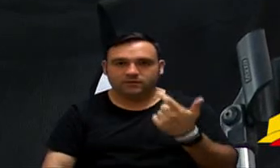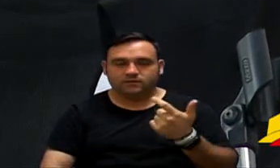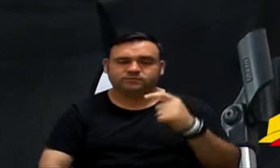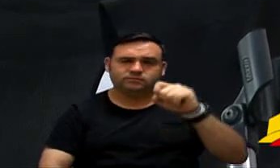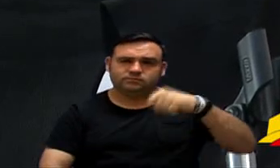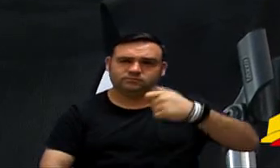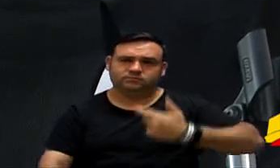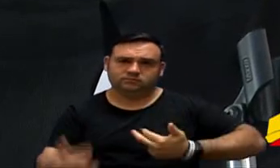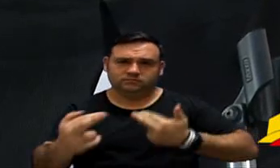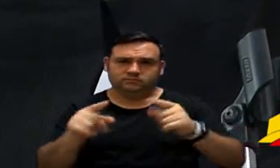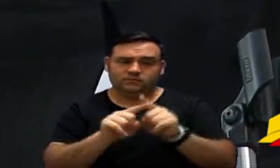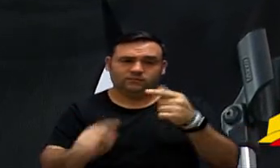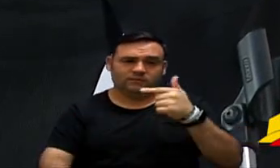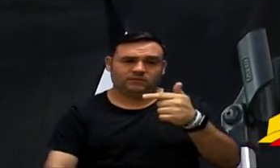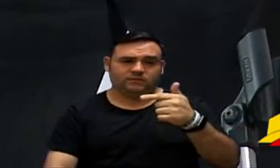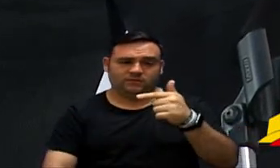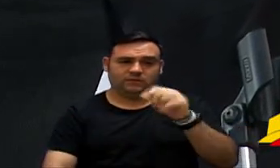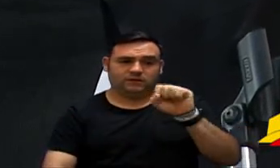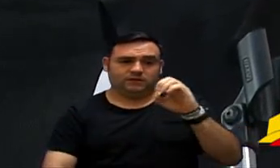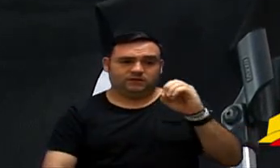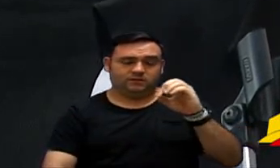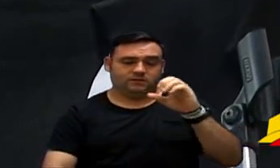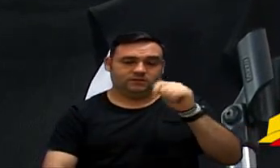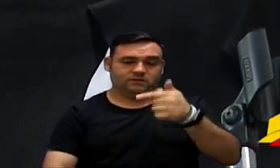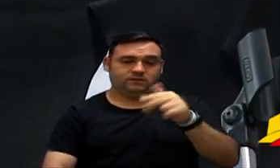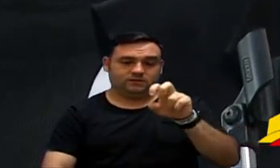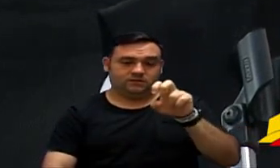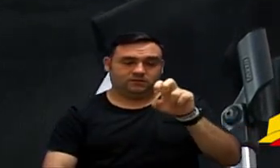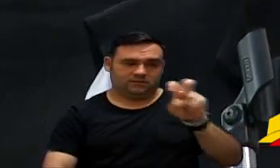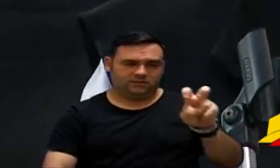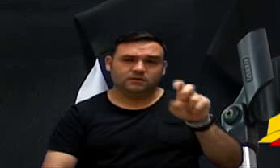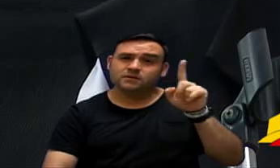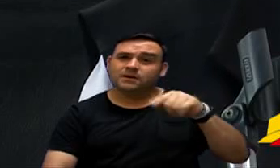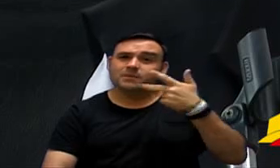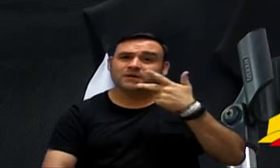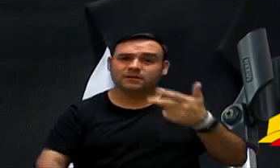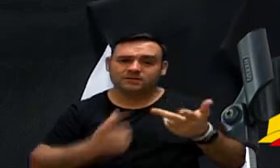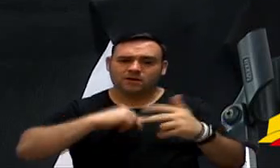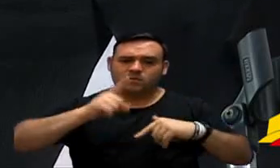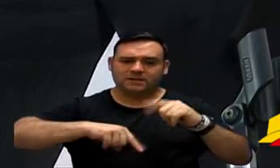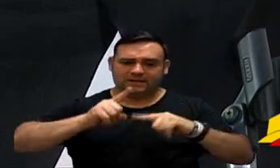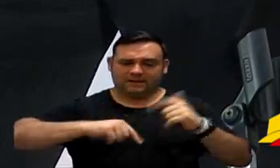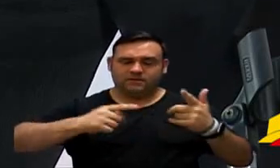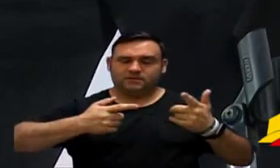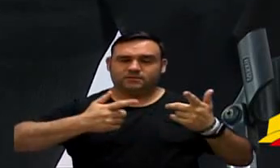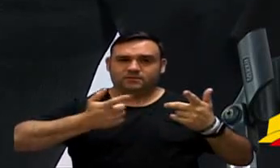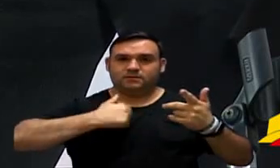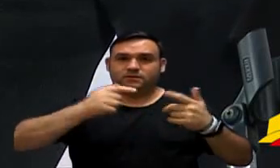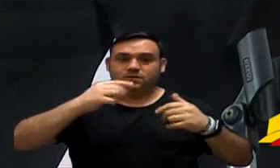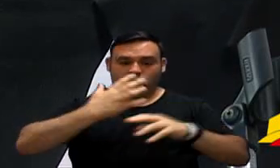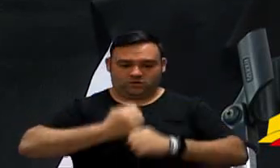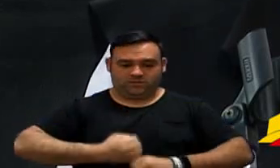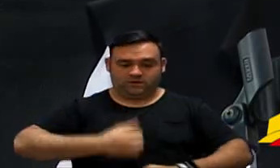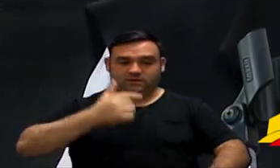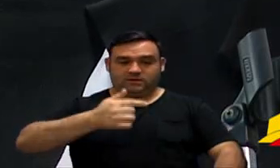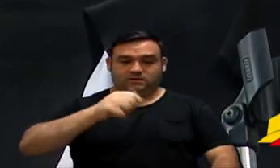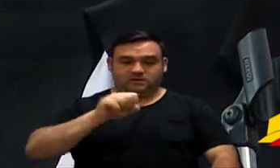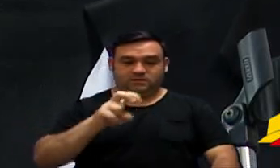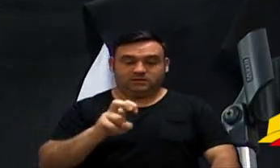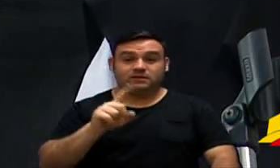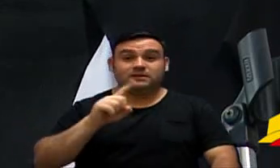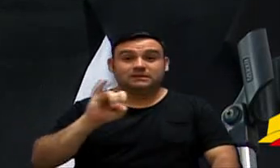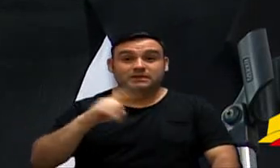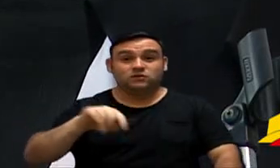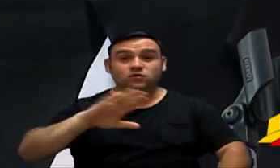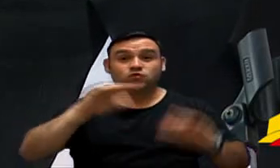Sim, eu também, mas 785, é isso? Mas então fale, mas a senhora está com ele na mão. Sim, eu matei a 785 milhões. Se a gente